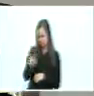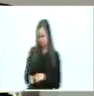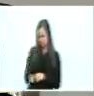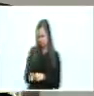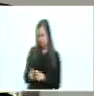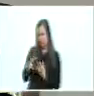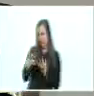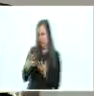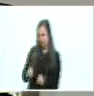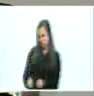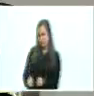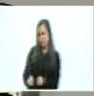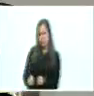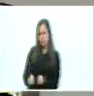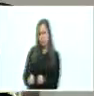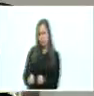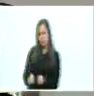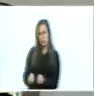assumiu